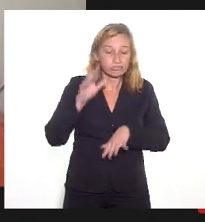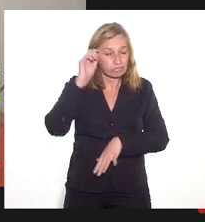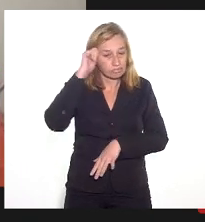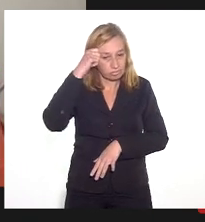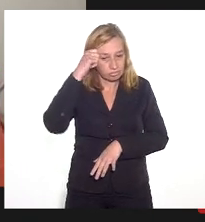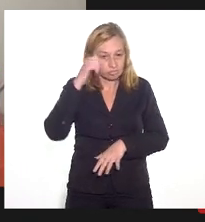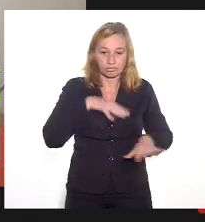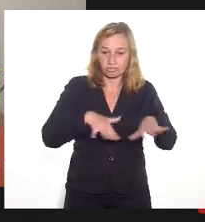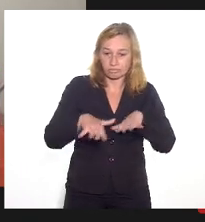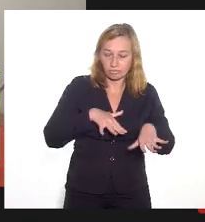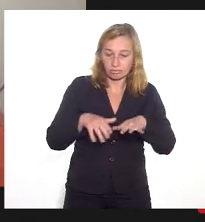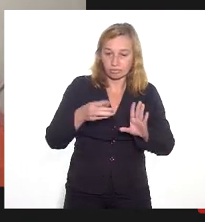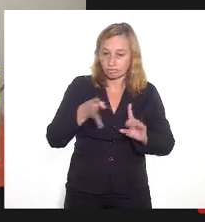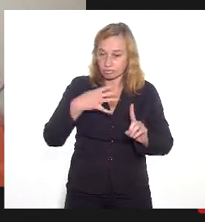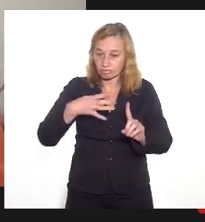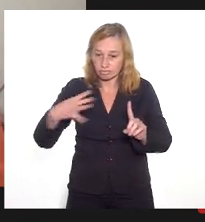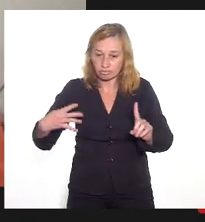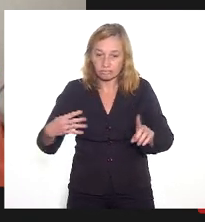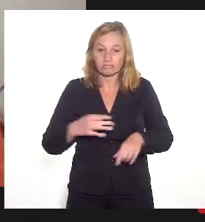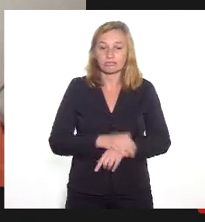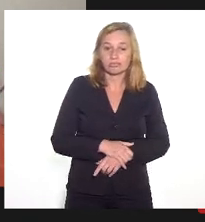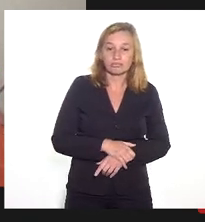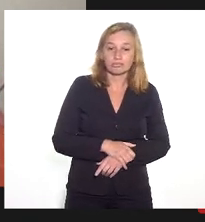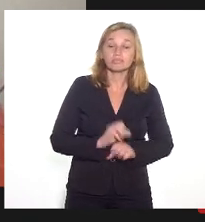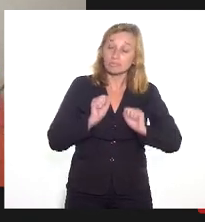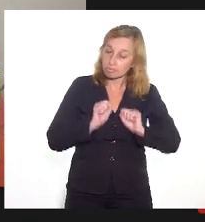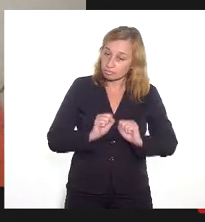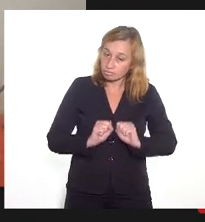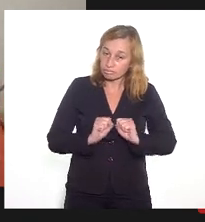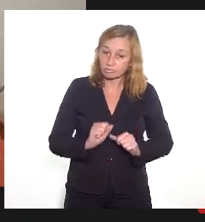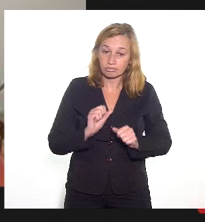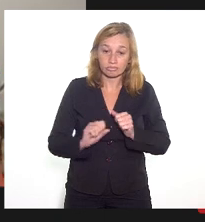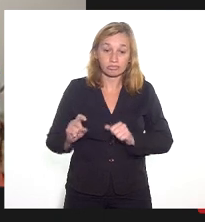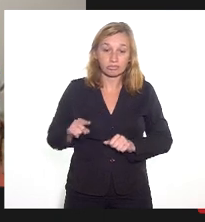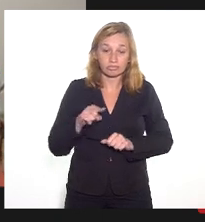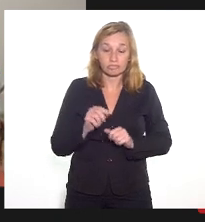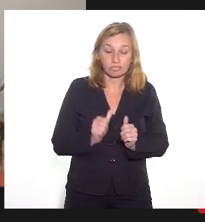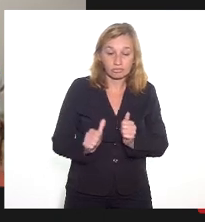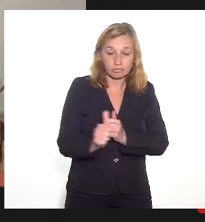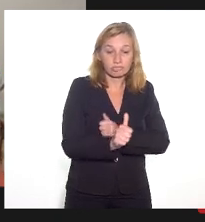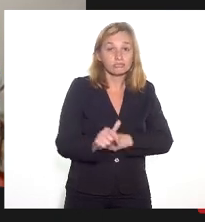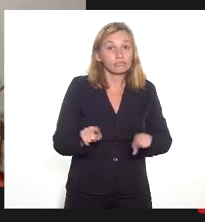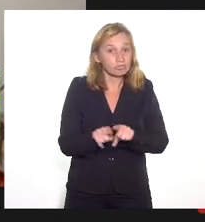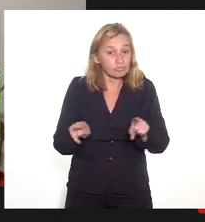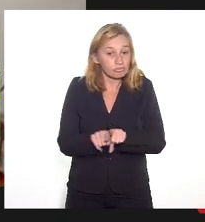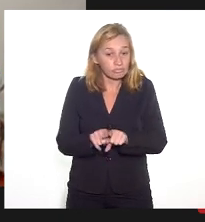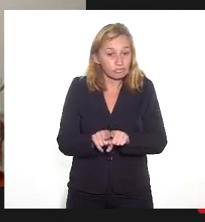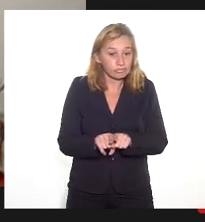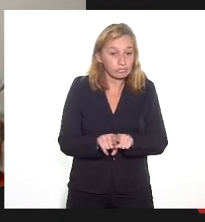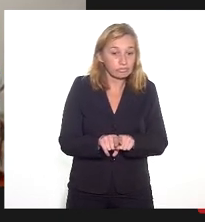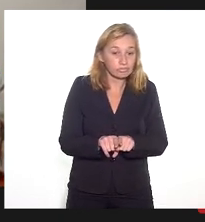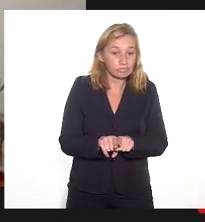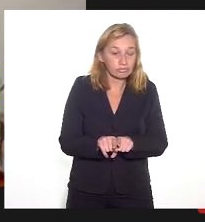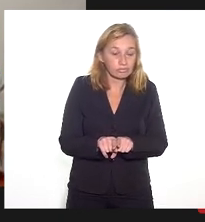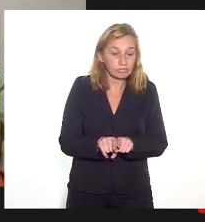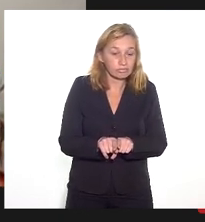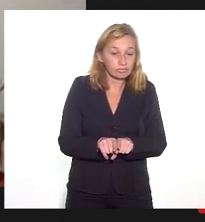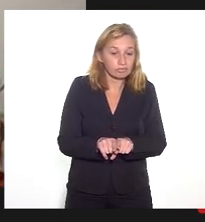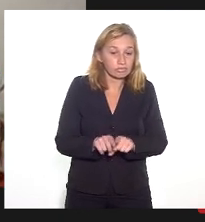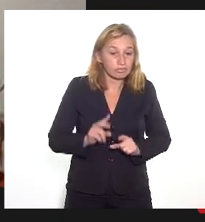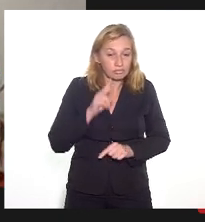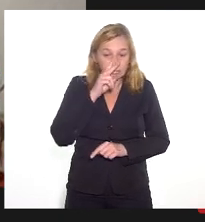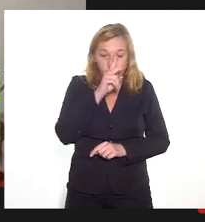dos movimentos LGBTQIA+, que a gente possa fazer com que essa frente também se reenergize no que